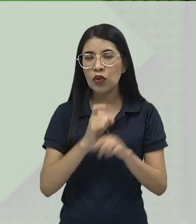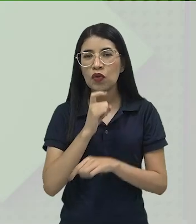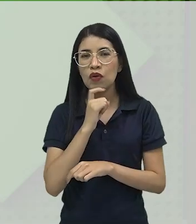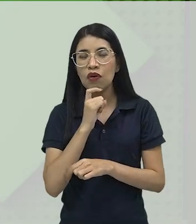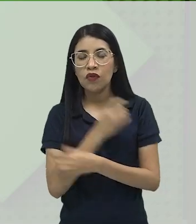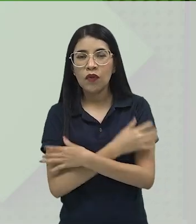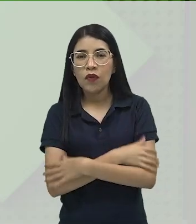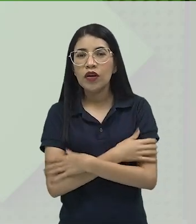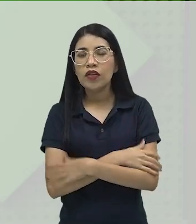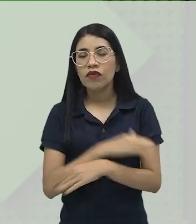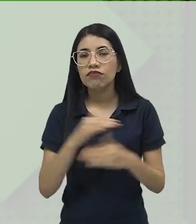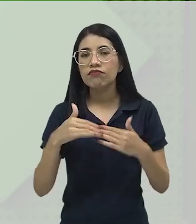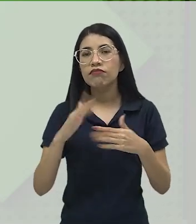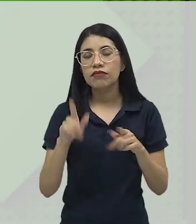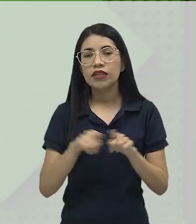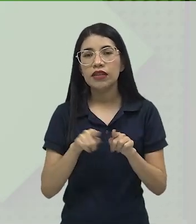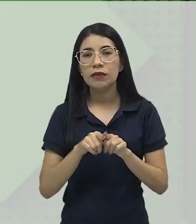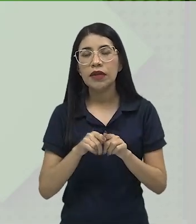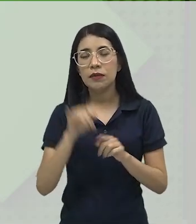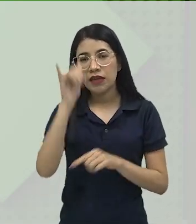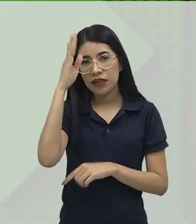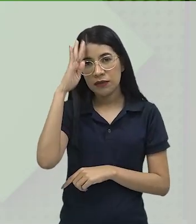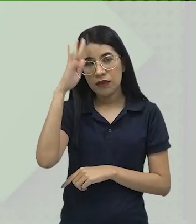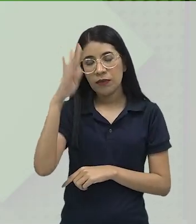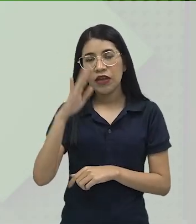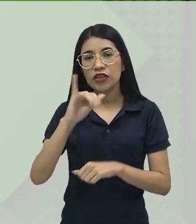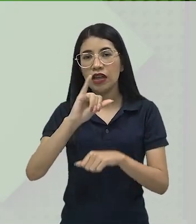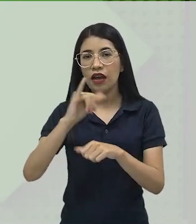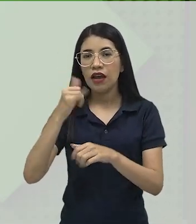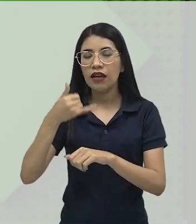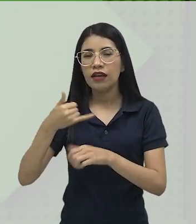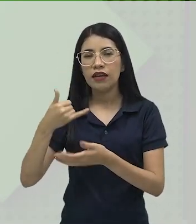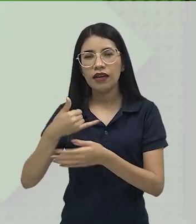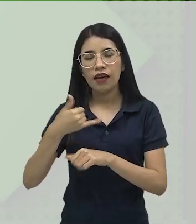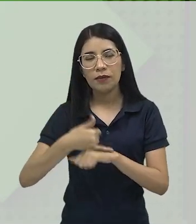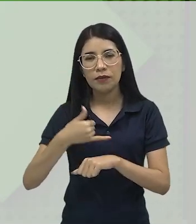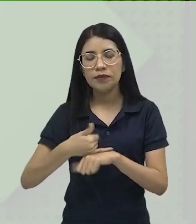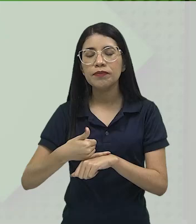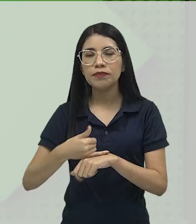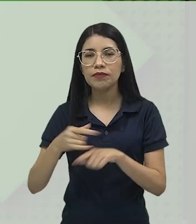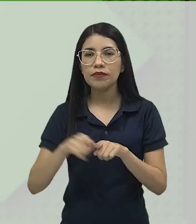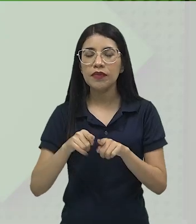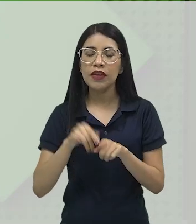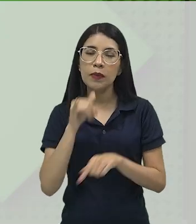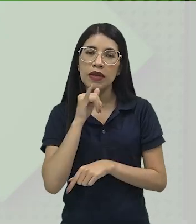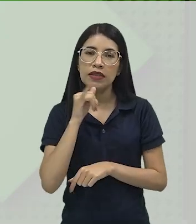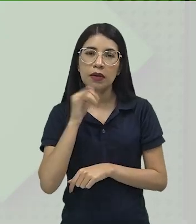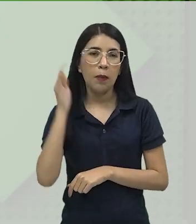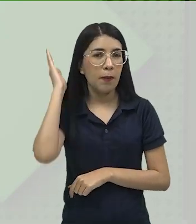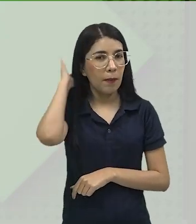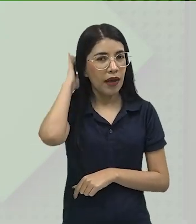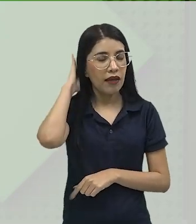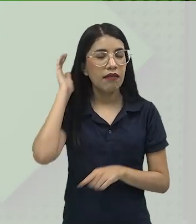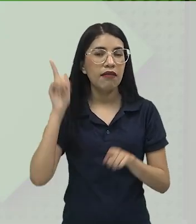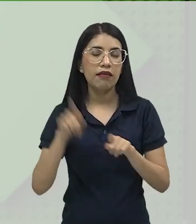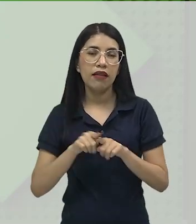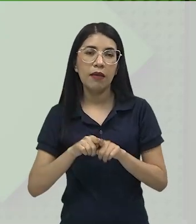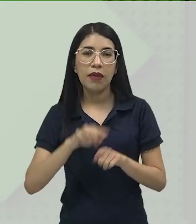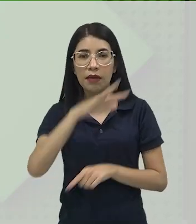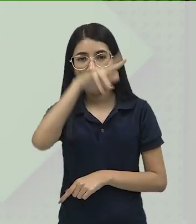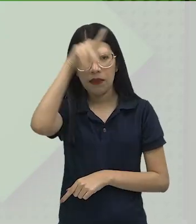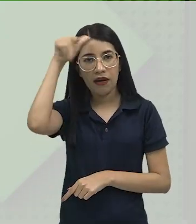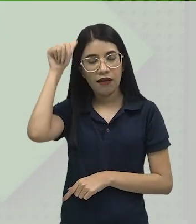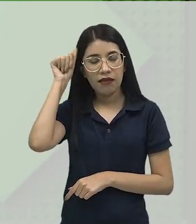né? Nas capitais que estão mais acima da região norte, né, como Belém, Manaus, nos estados